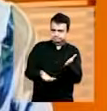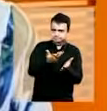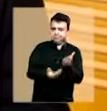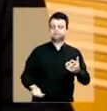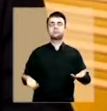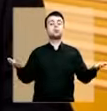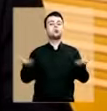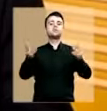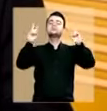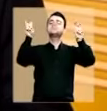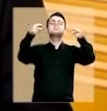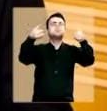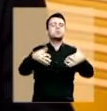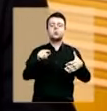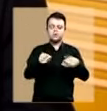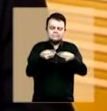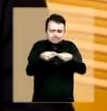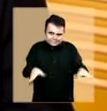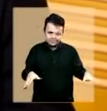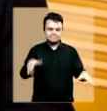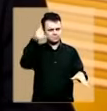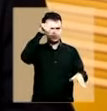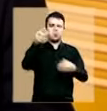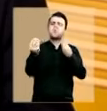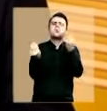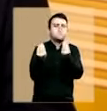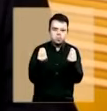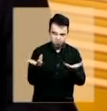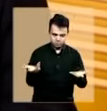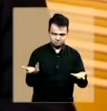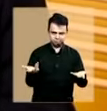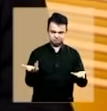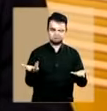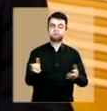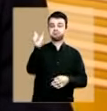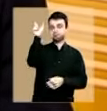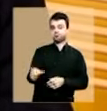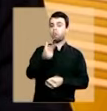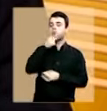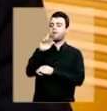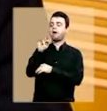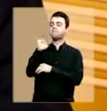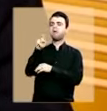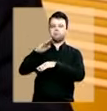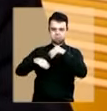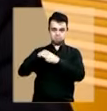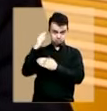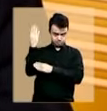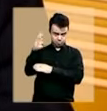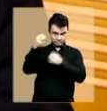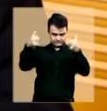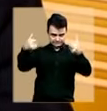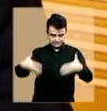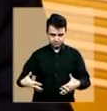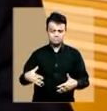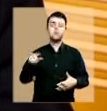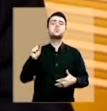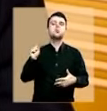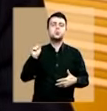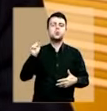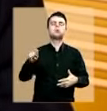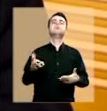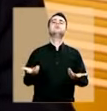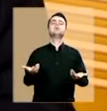energia. O ponto de vista dessa semana fala sobre desperdício e como conter esses gastos. Para o biólogo Rafael Moraes